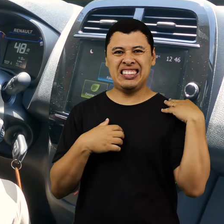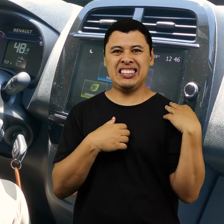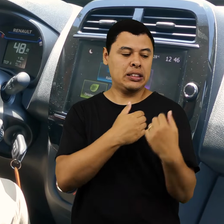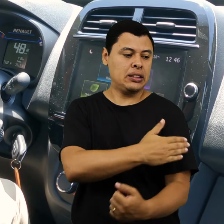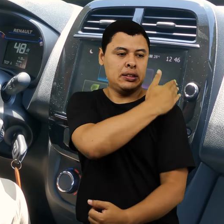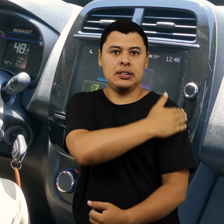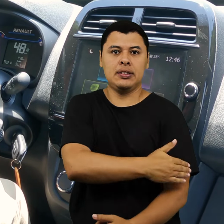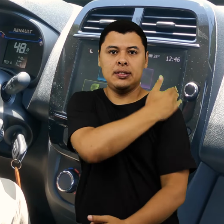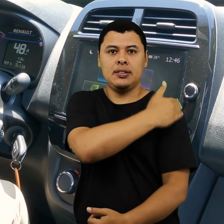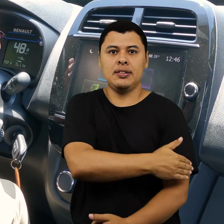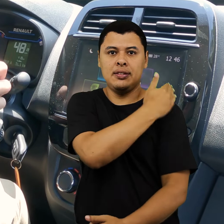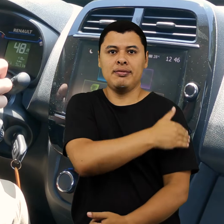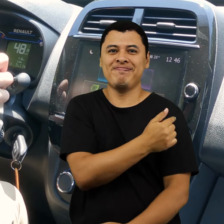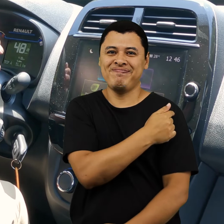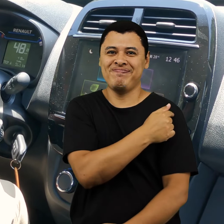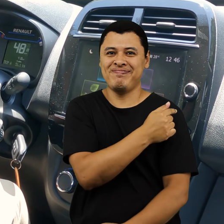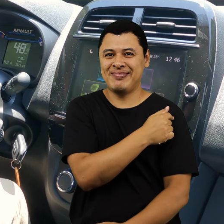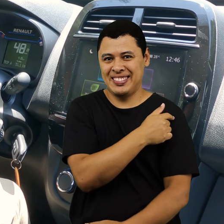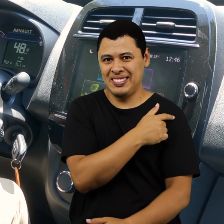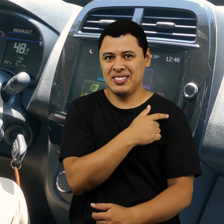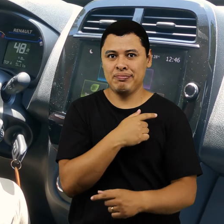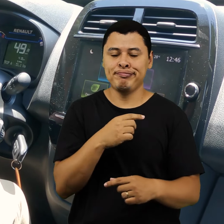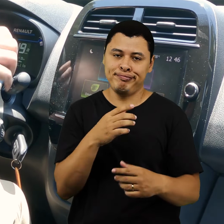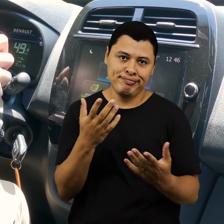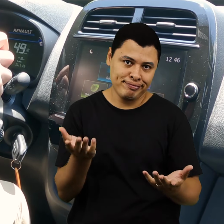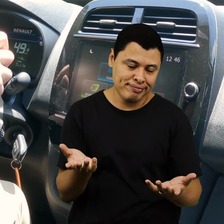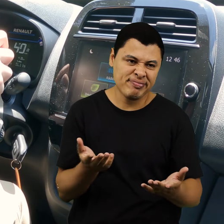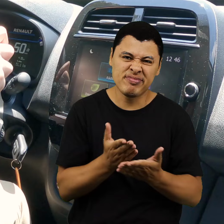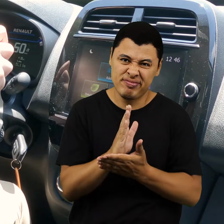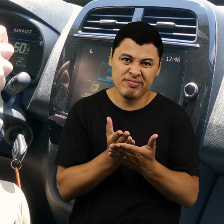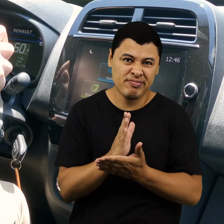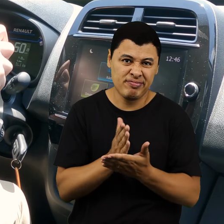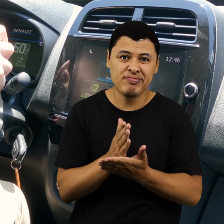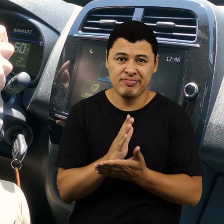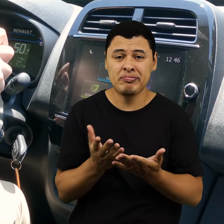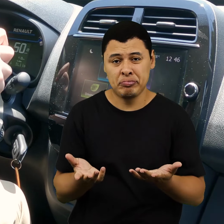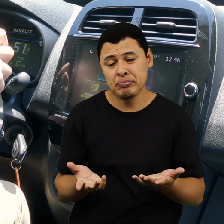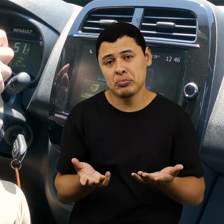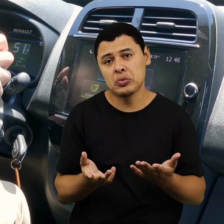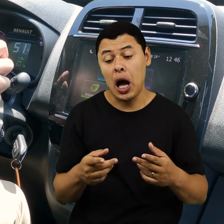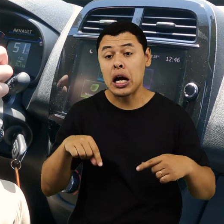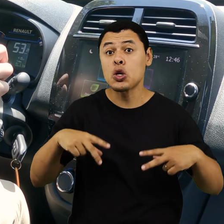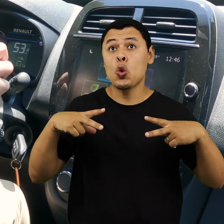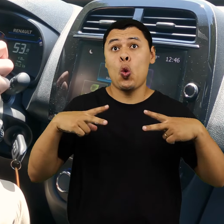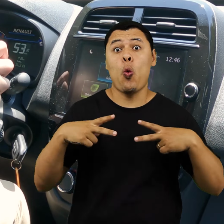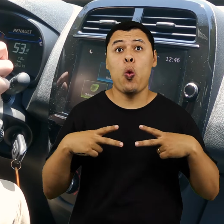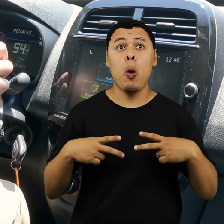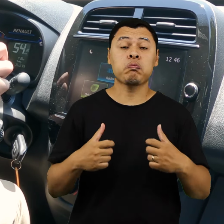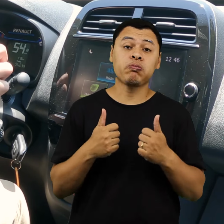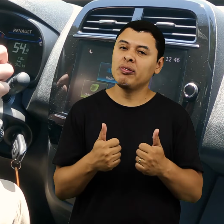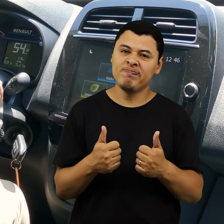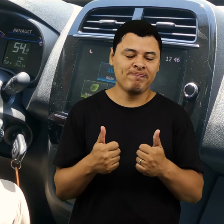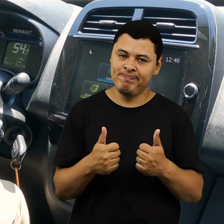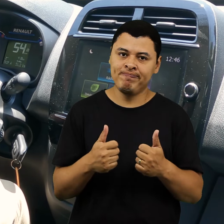aqui na coluna B, então isso traz um desconforto bem grande. Então esse fator de ergonomia seria talvez um grande